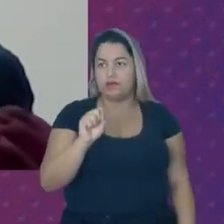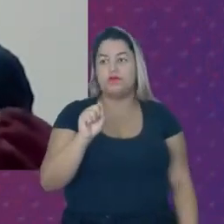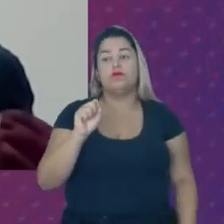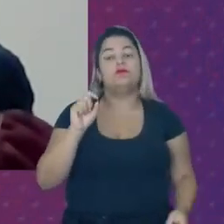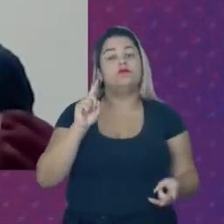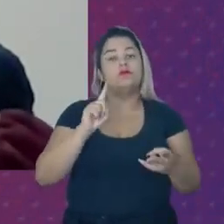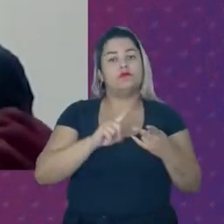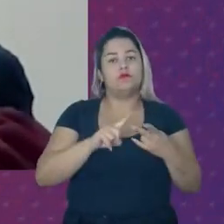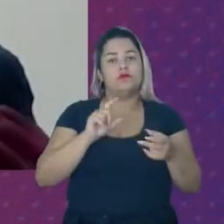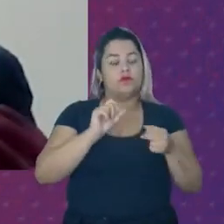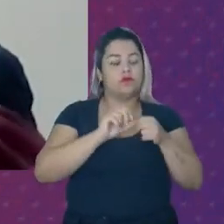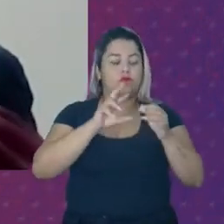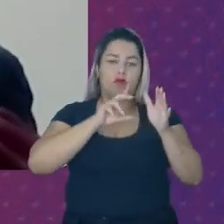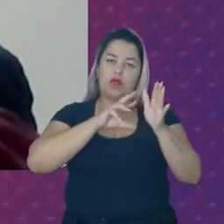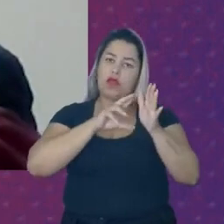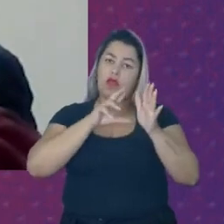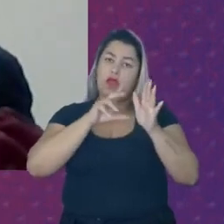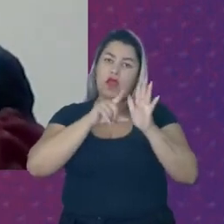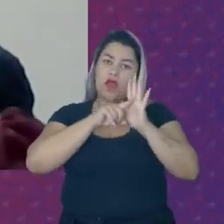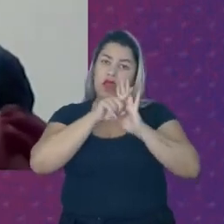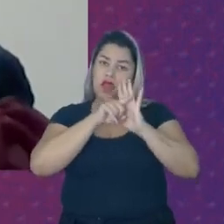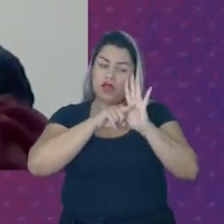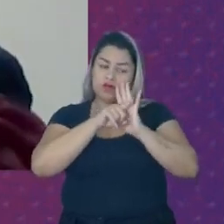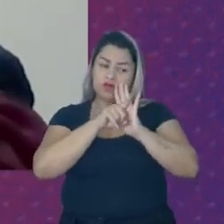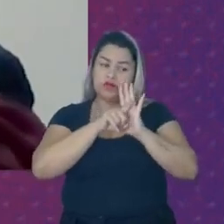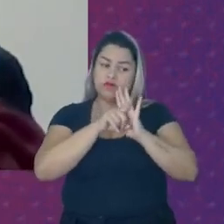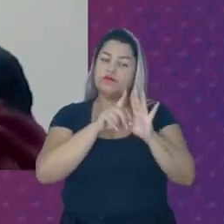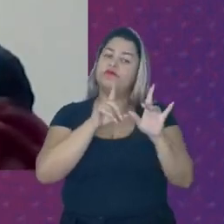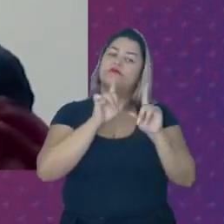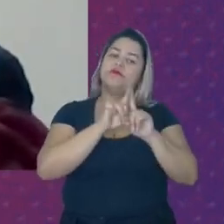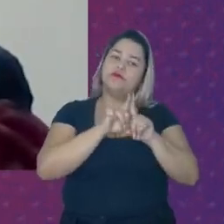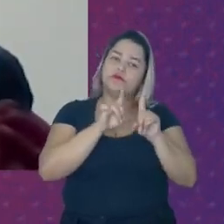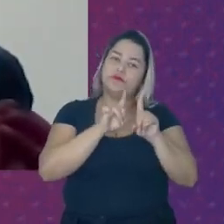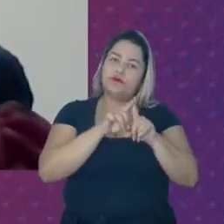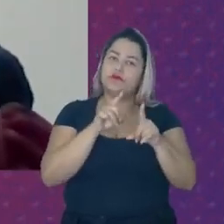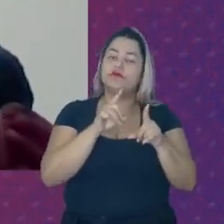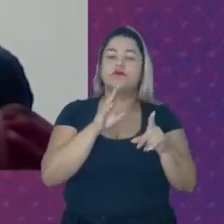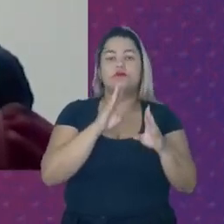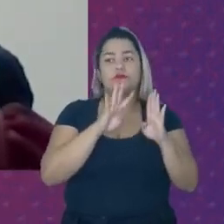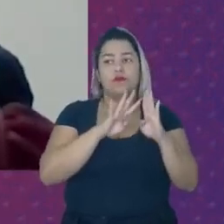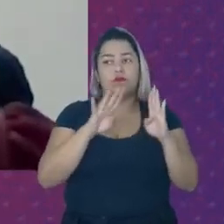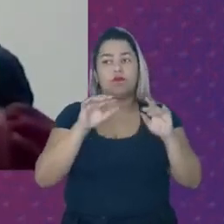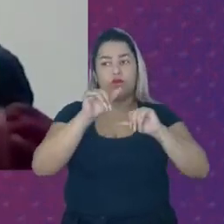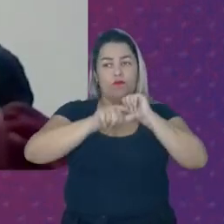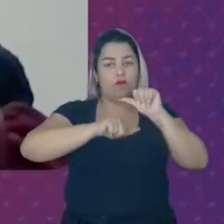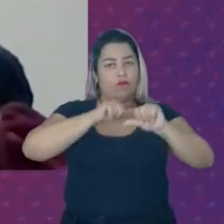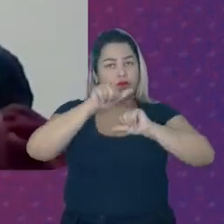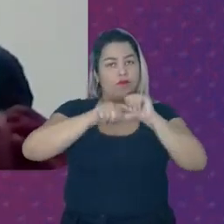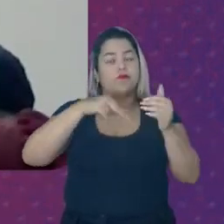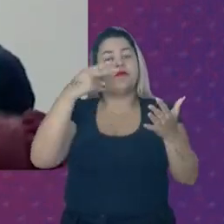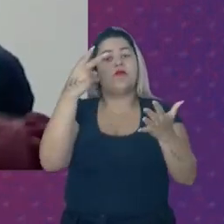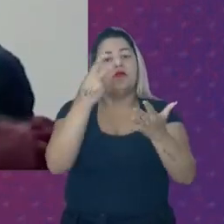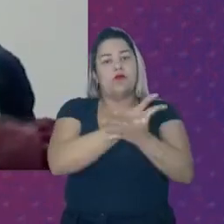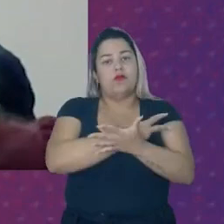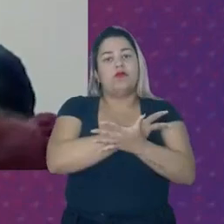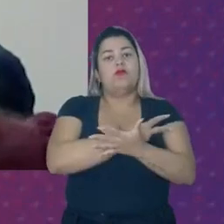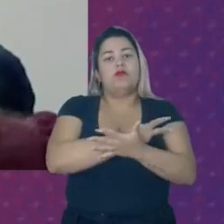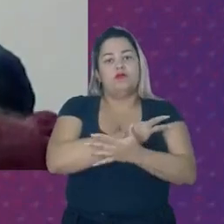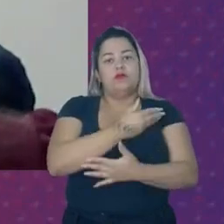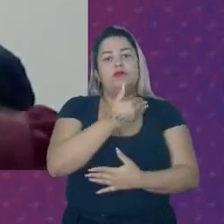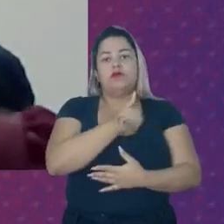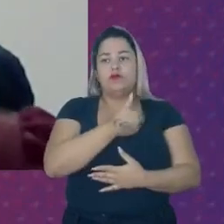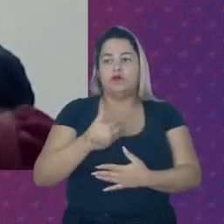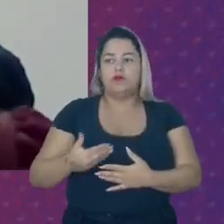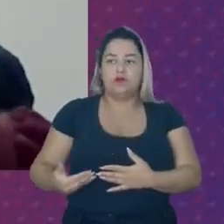a fazer a revisão de benefícios, porque, infelizmente, a mudança ocorrida no governo